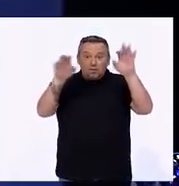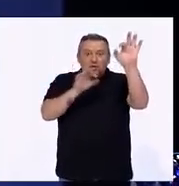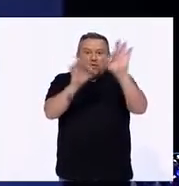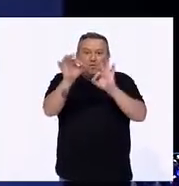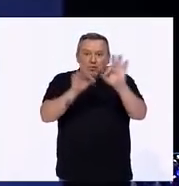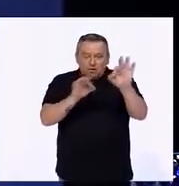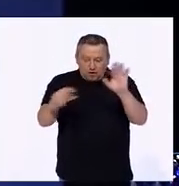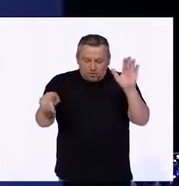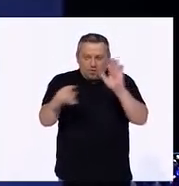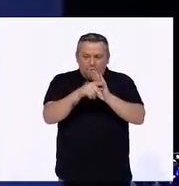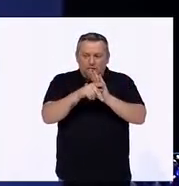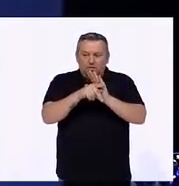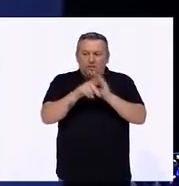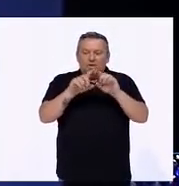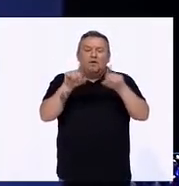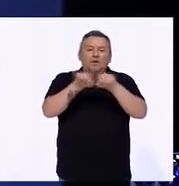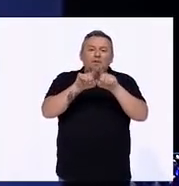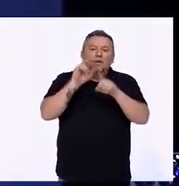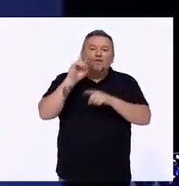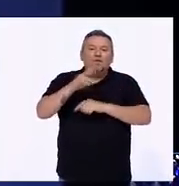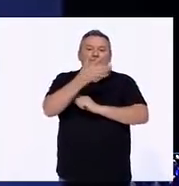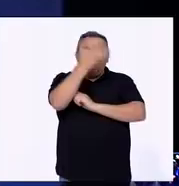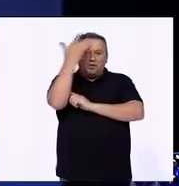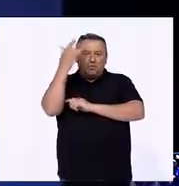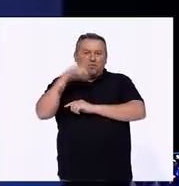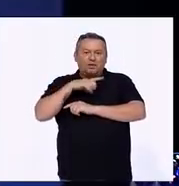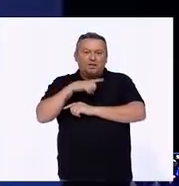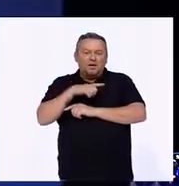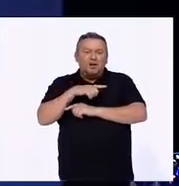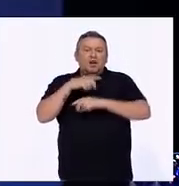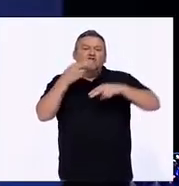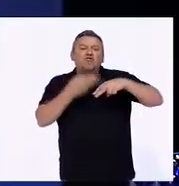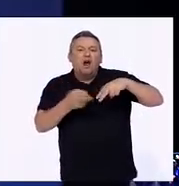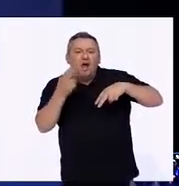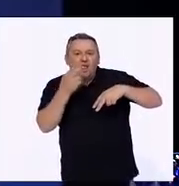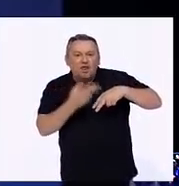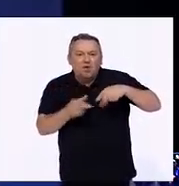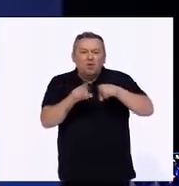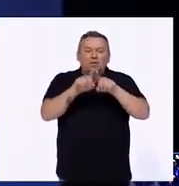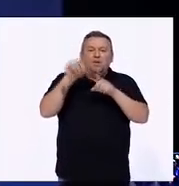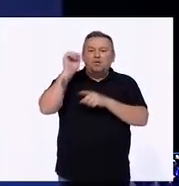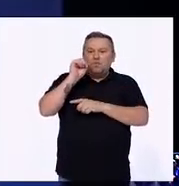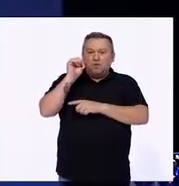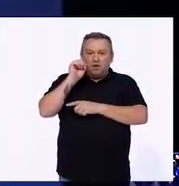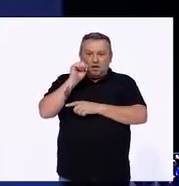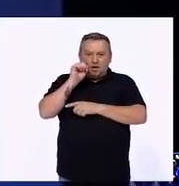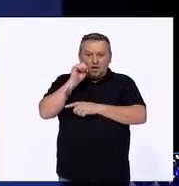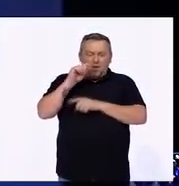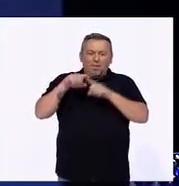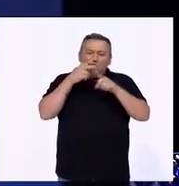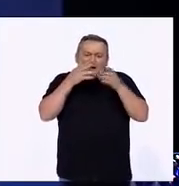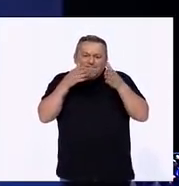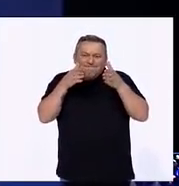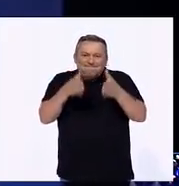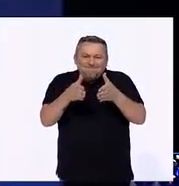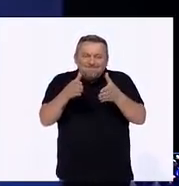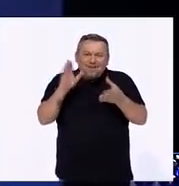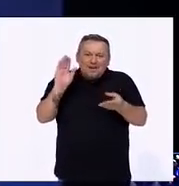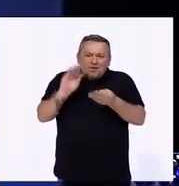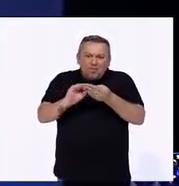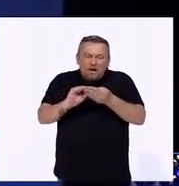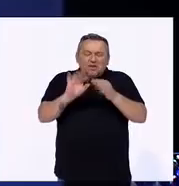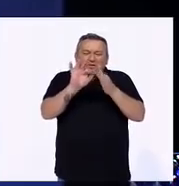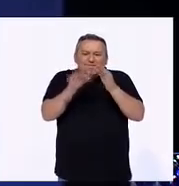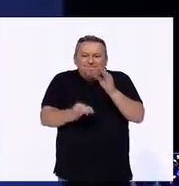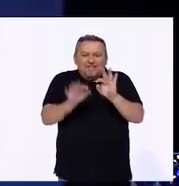de país. Eu, às vezes, vejo as pessoas achando que o tema de gênero ou o tema das mulheres é um tema restrito a pautas muito pequenas.